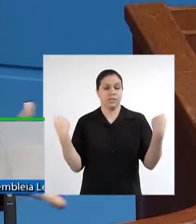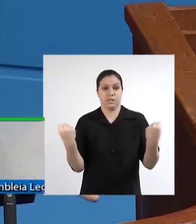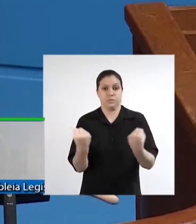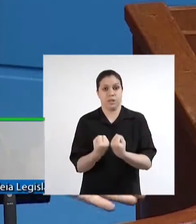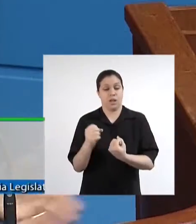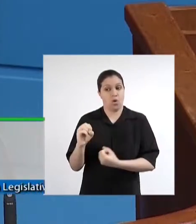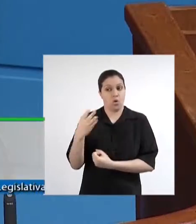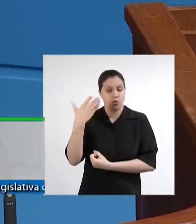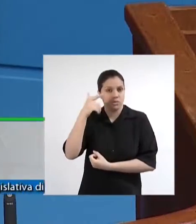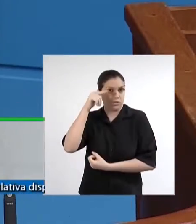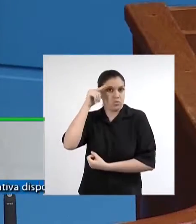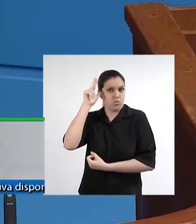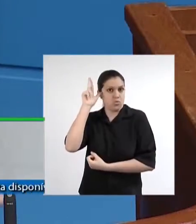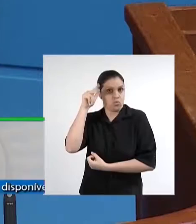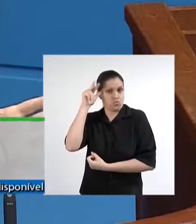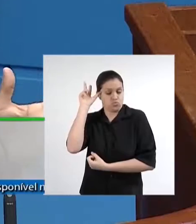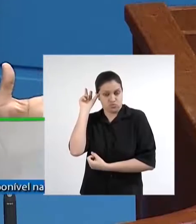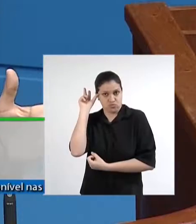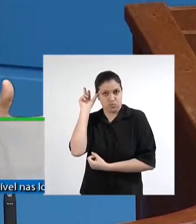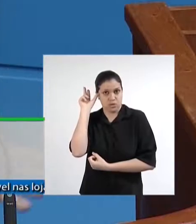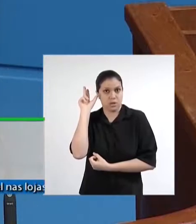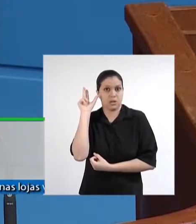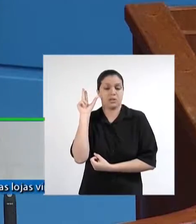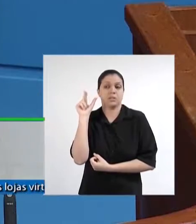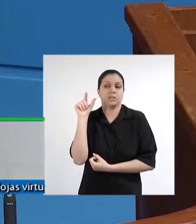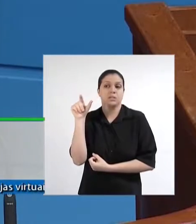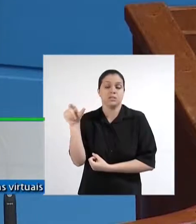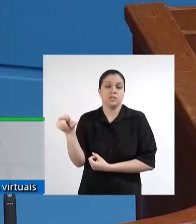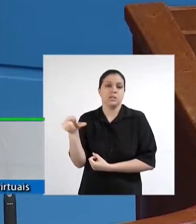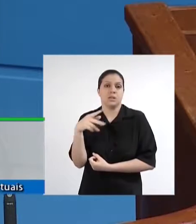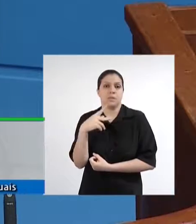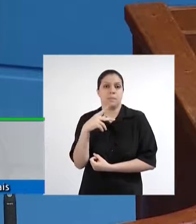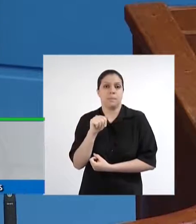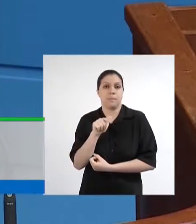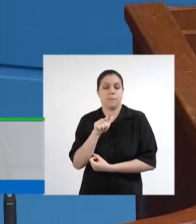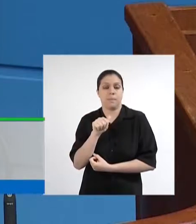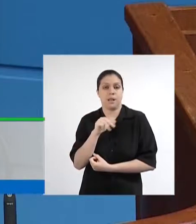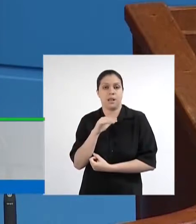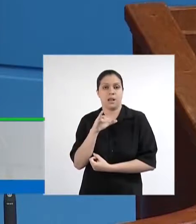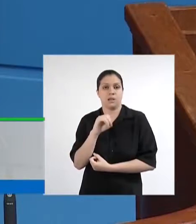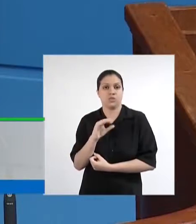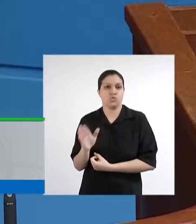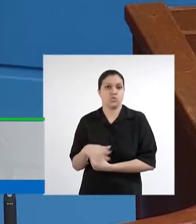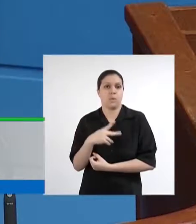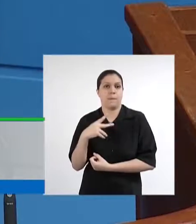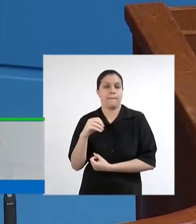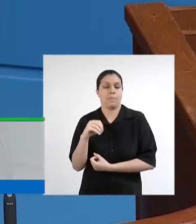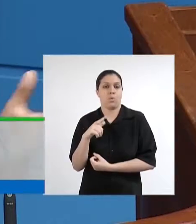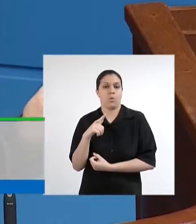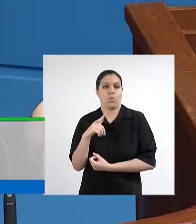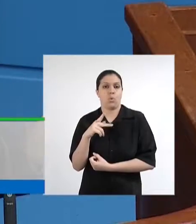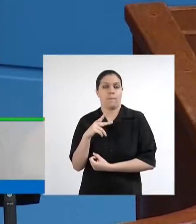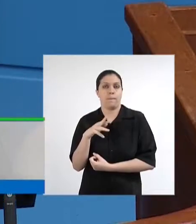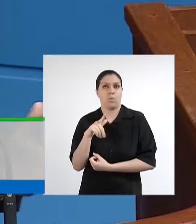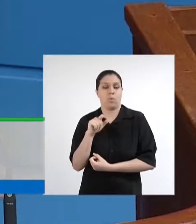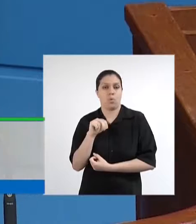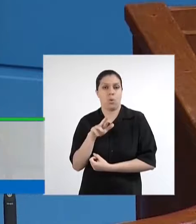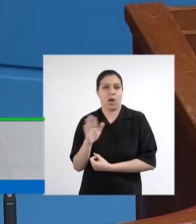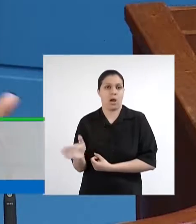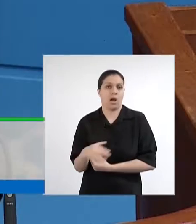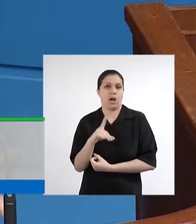aconteceu antes de ontem, aqui no Palácio Popular da Cultura, a respeito do Fundeb. Ontem eu não tive a